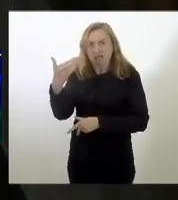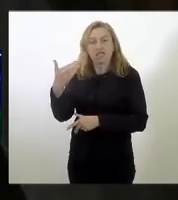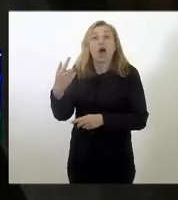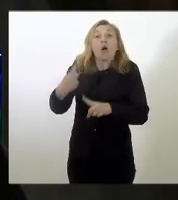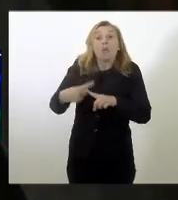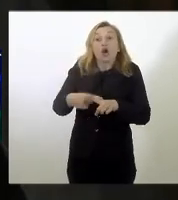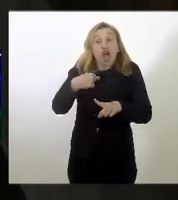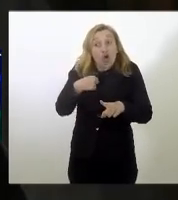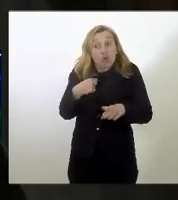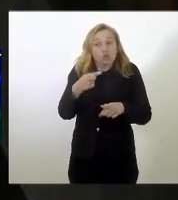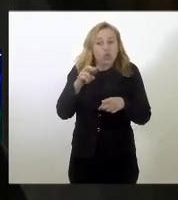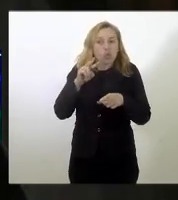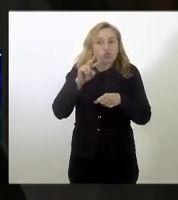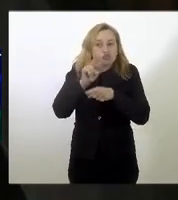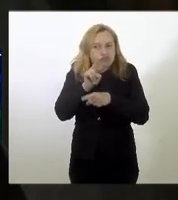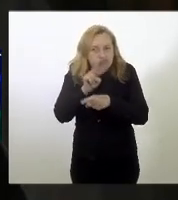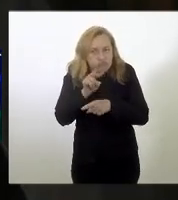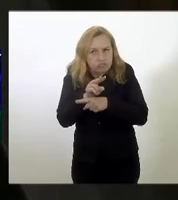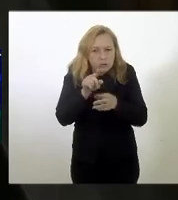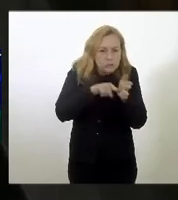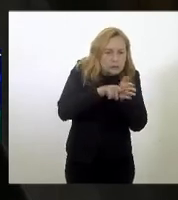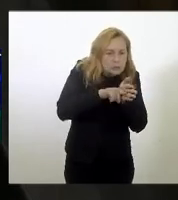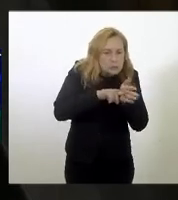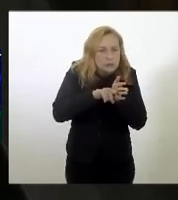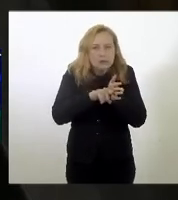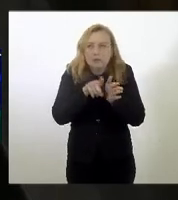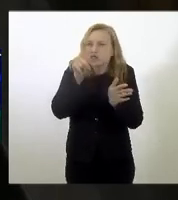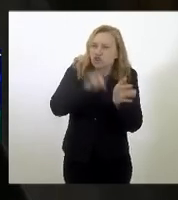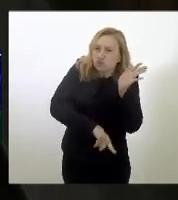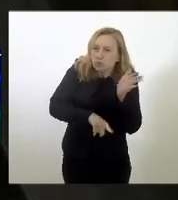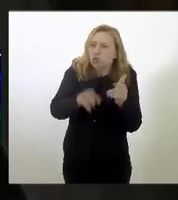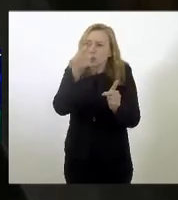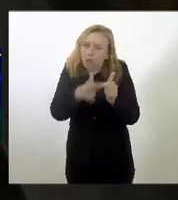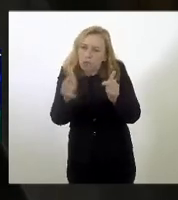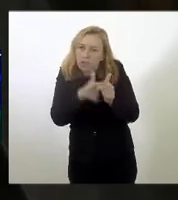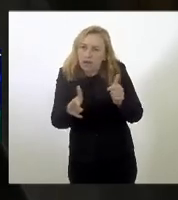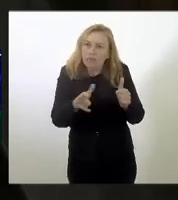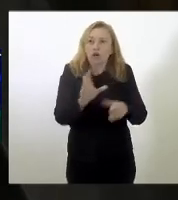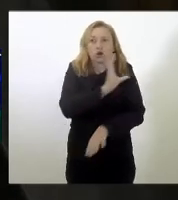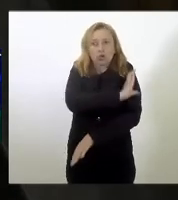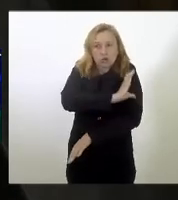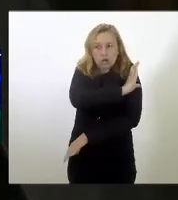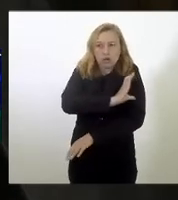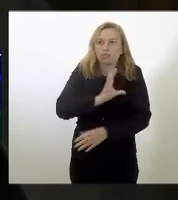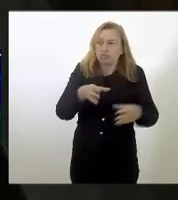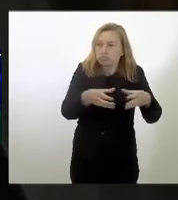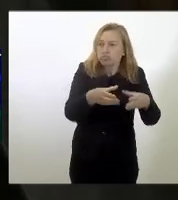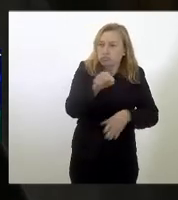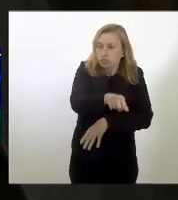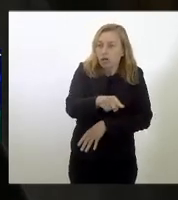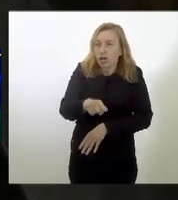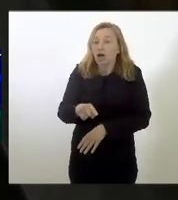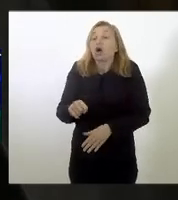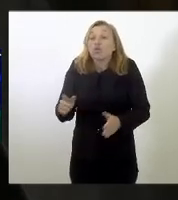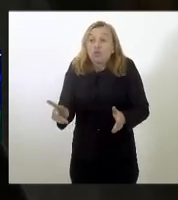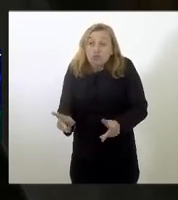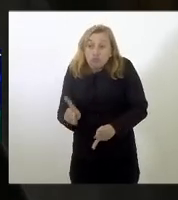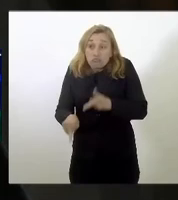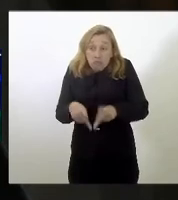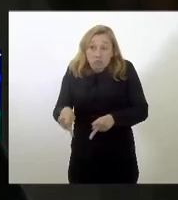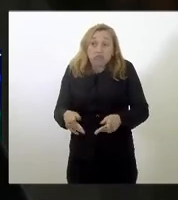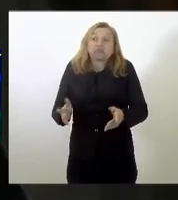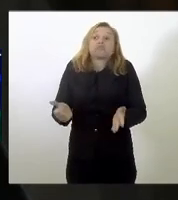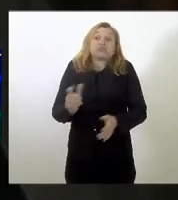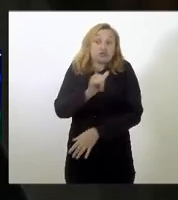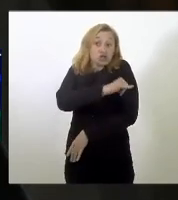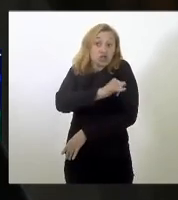Porque eu estou tentando minimizar a situação caótica que a população do Rio de Janeiro passa com descaso